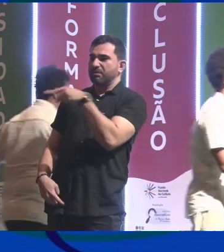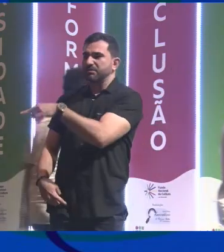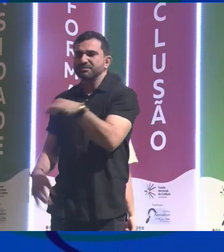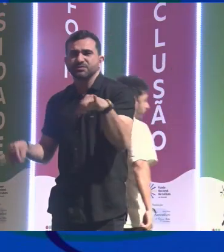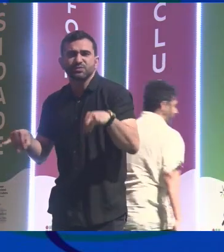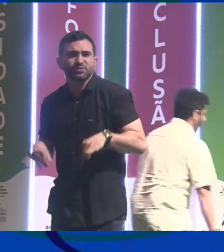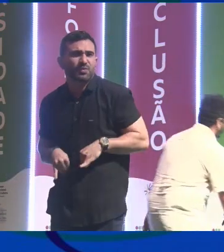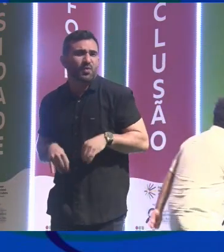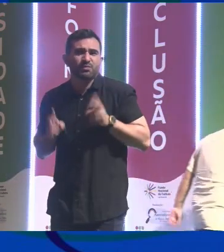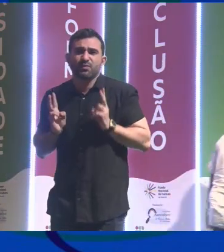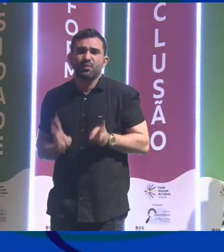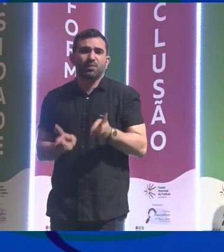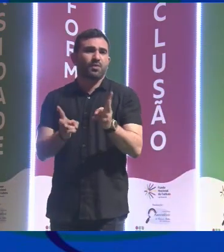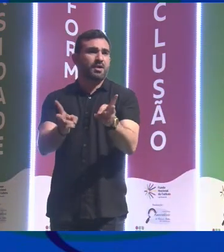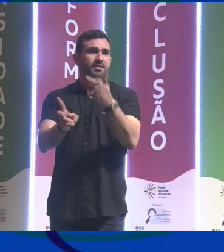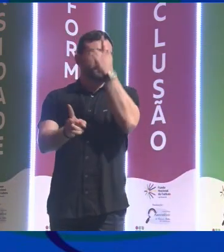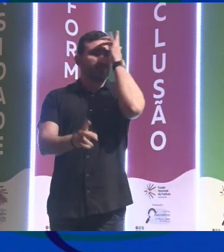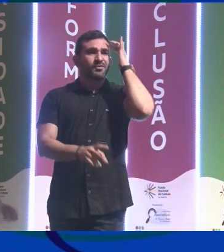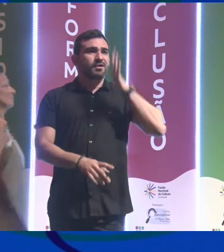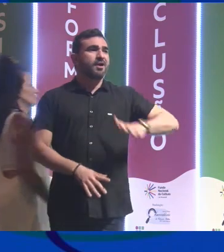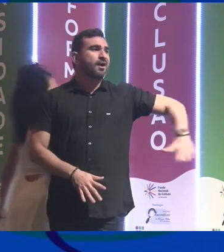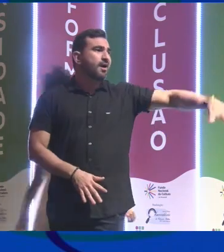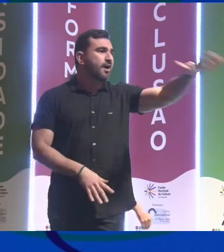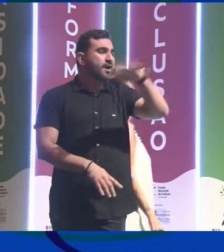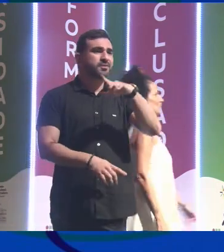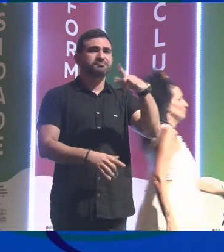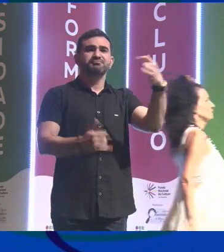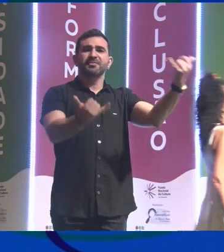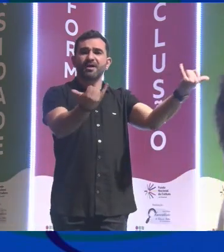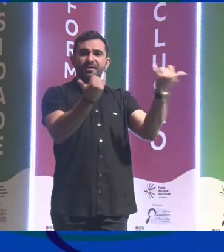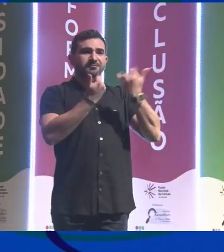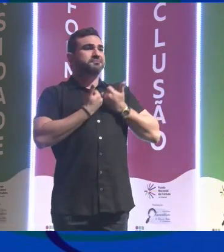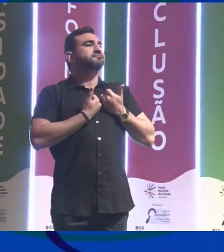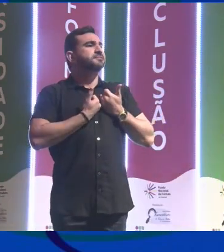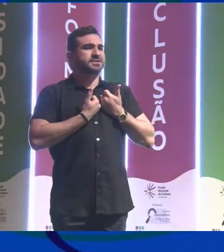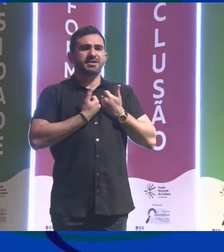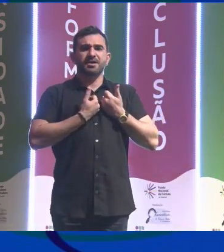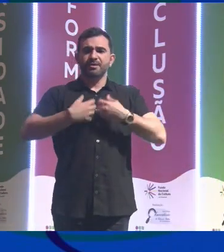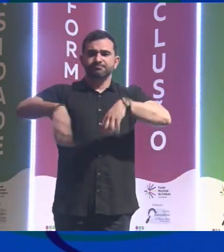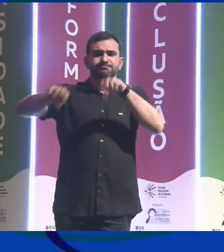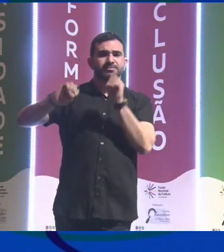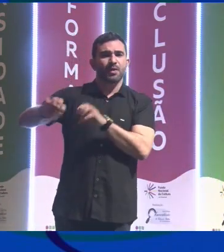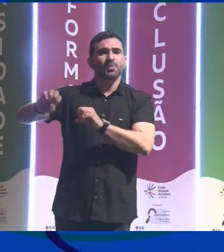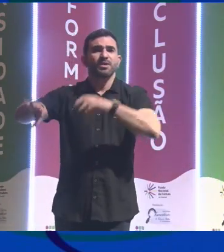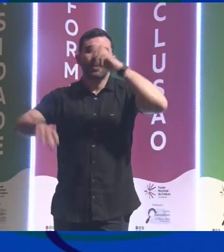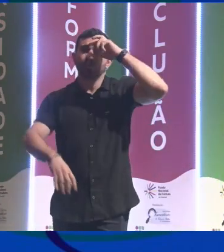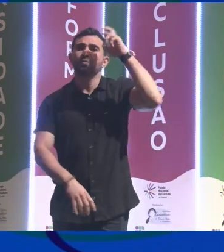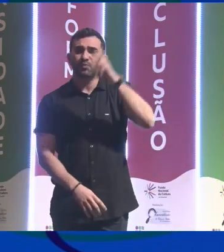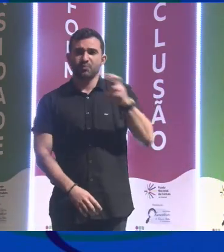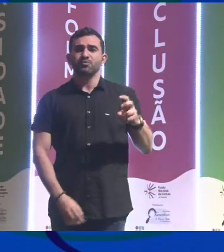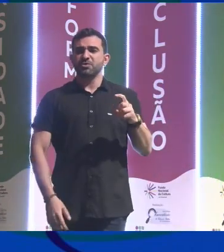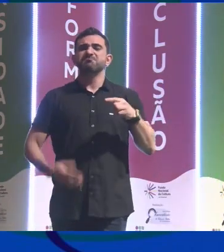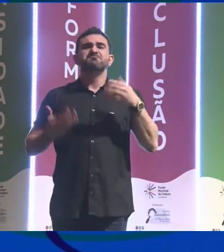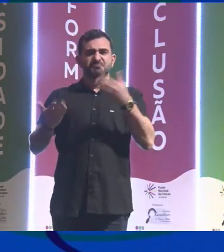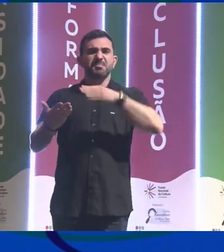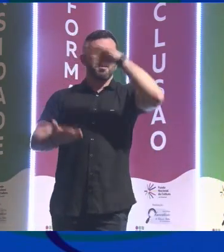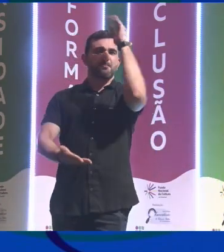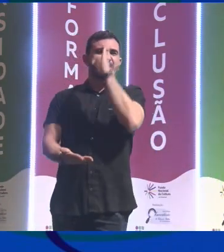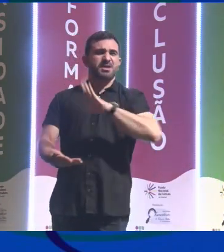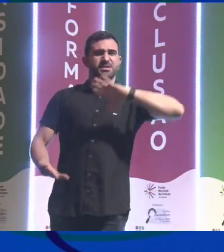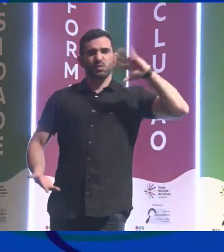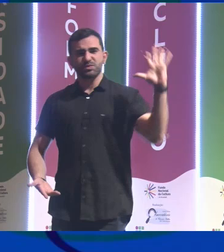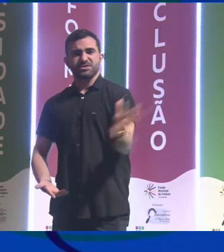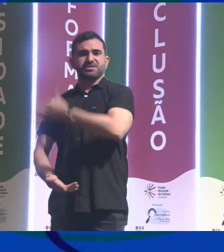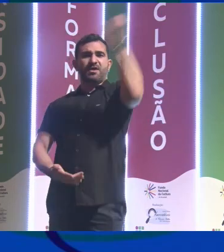tem sempre alguém que diz: educação e cultura vão